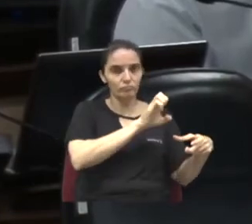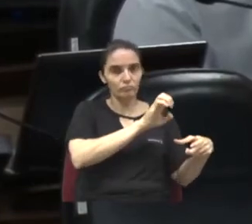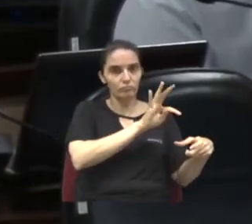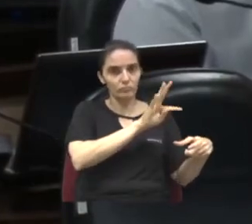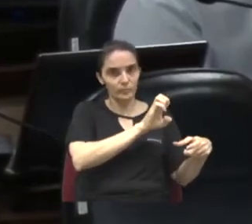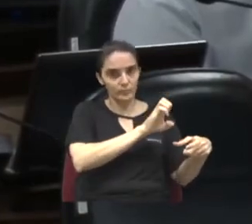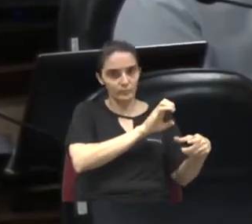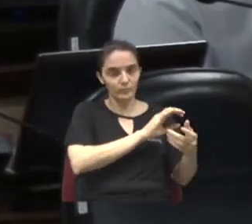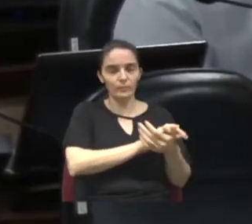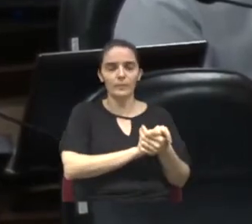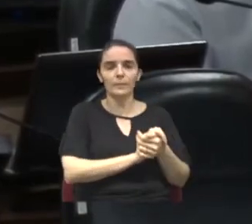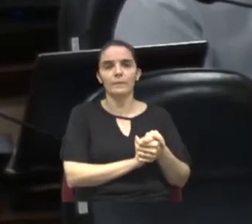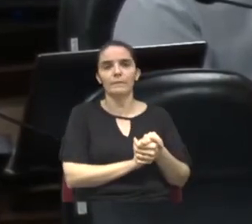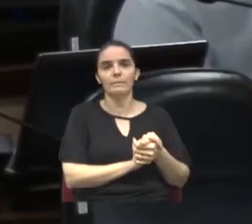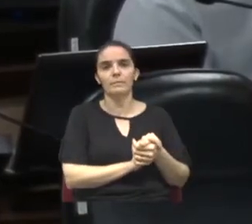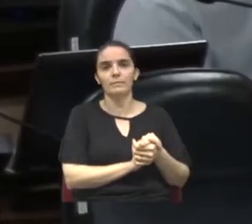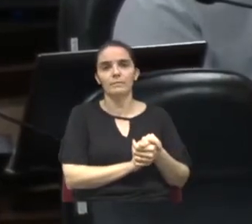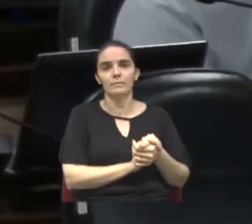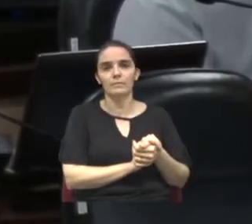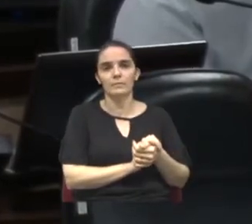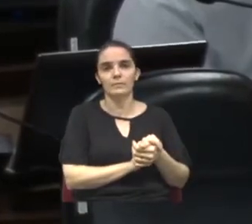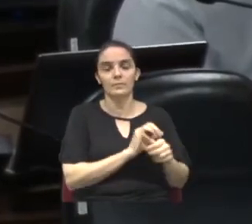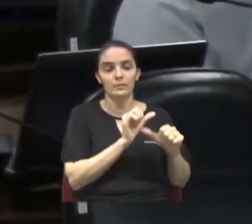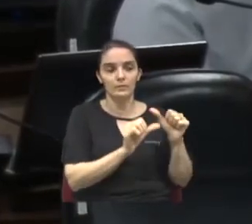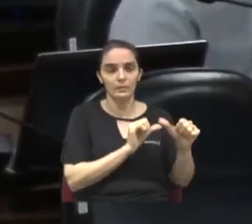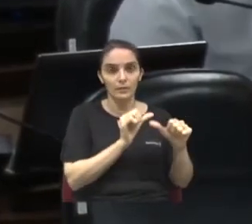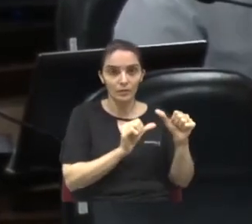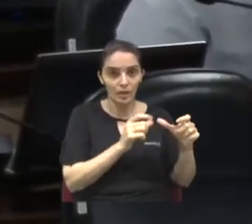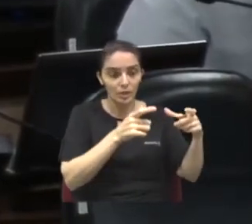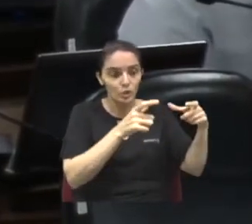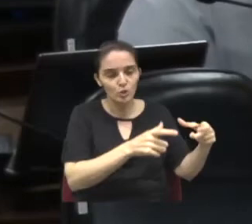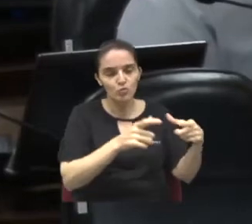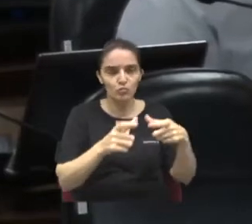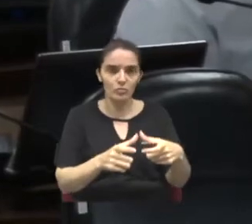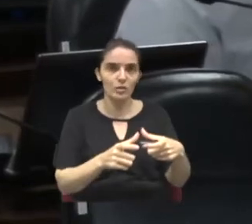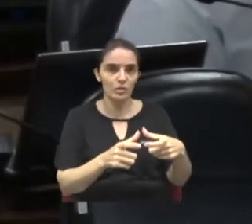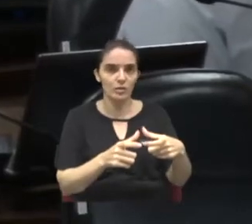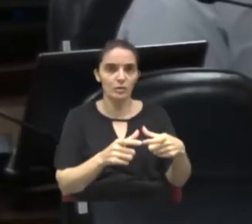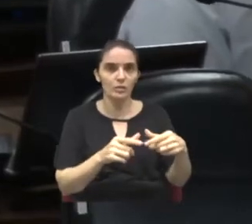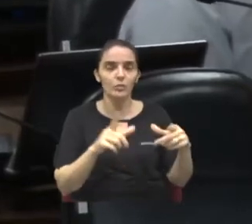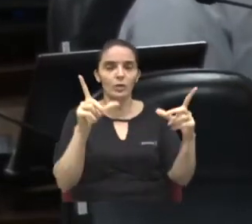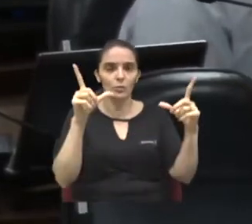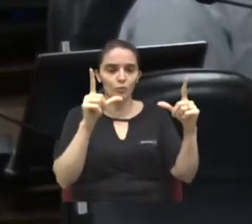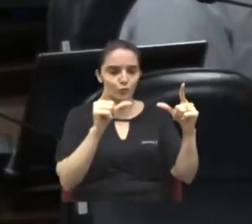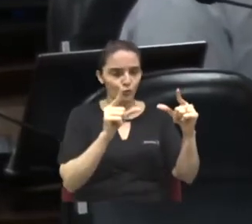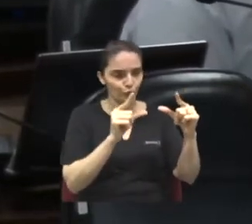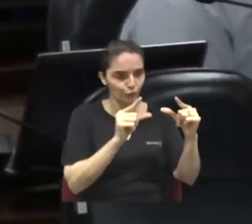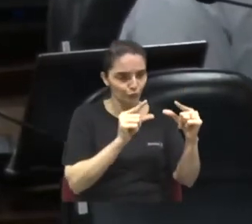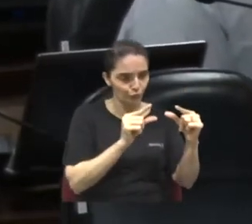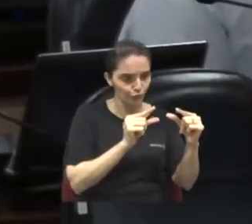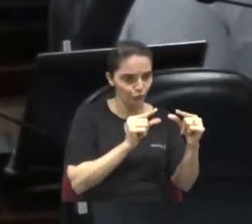para a transferência na Águas da Serra, que deverá reduzir de forma